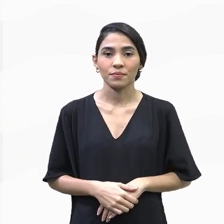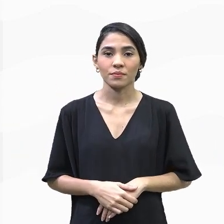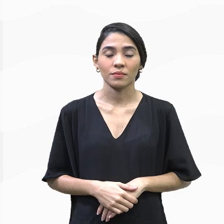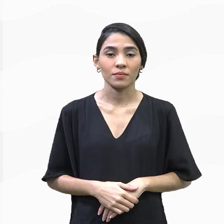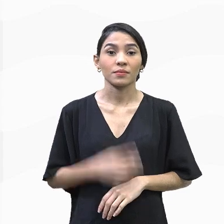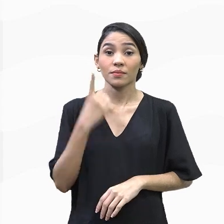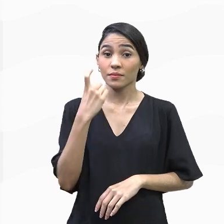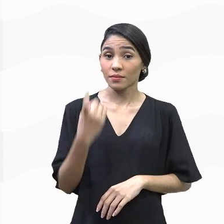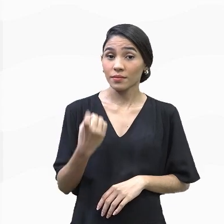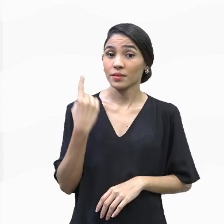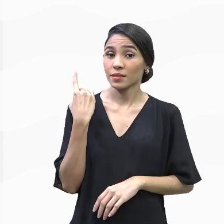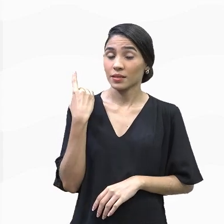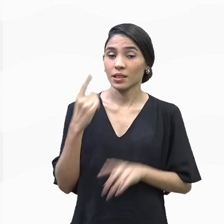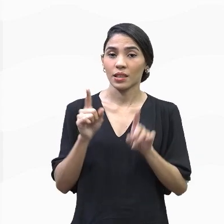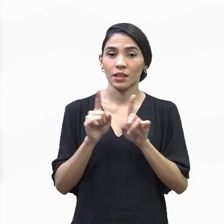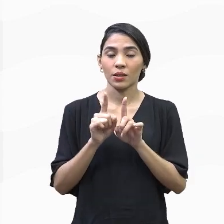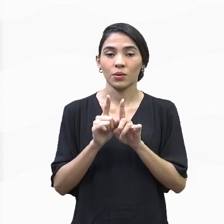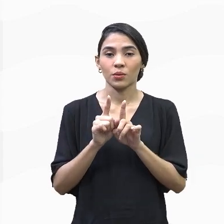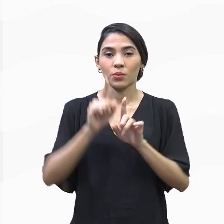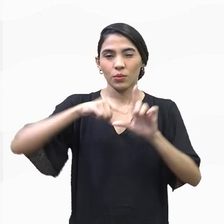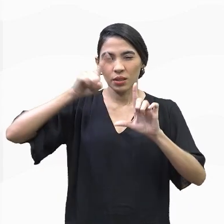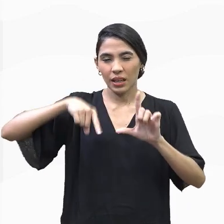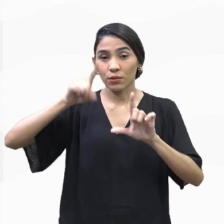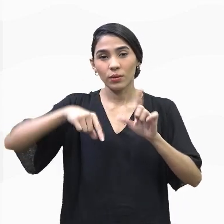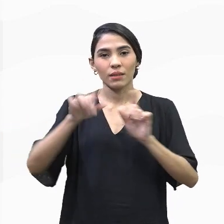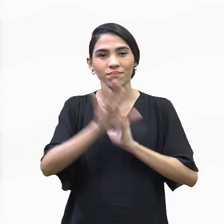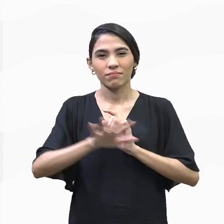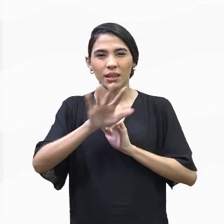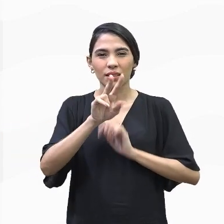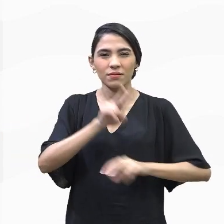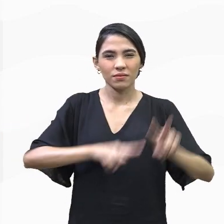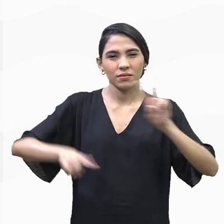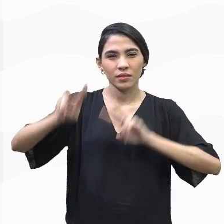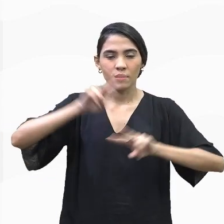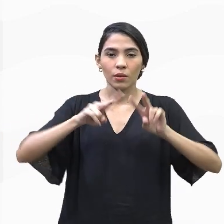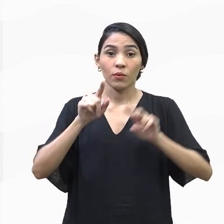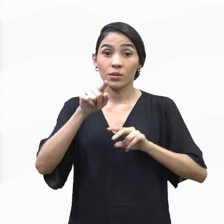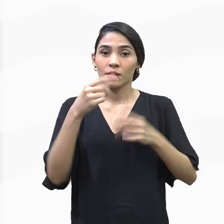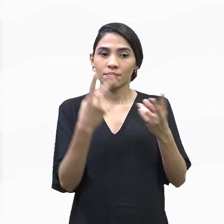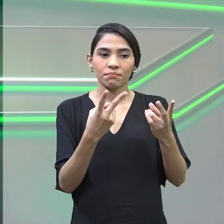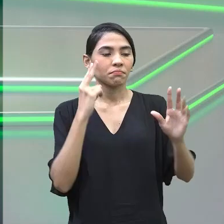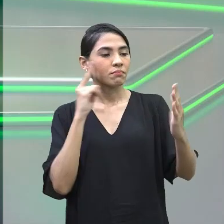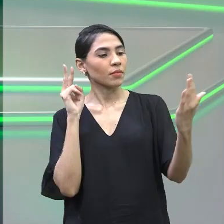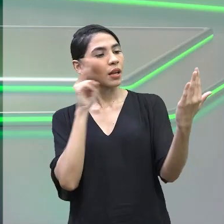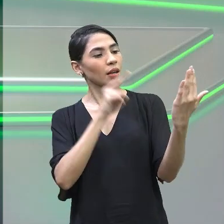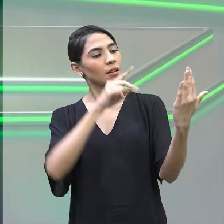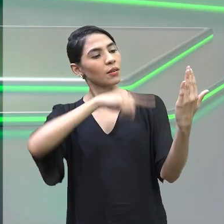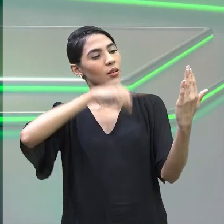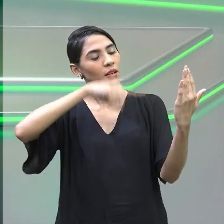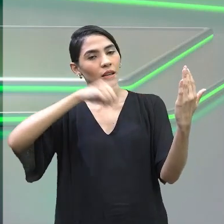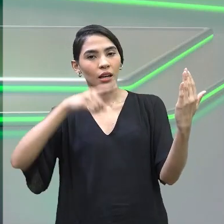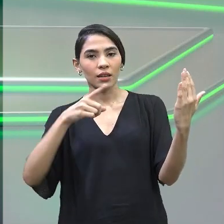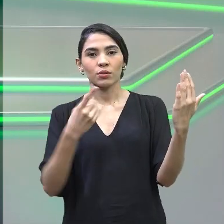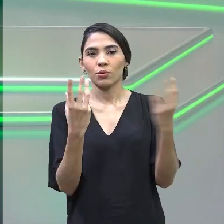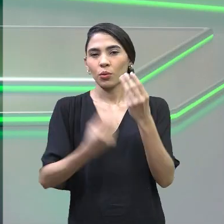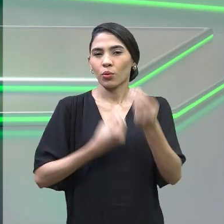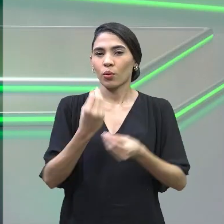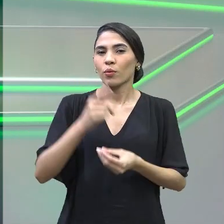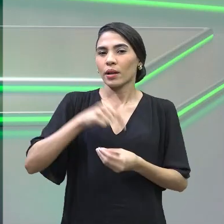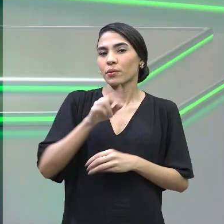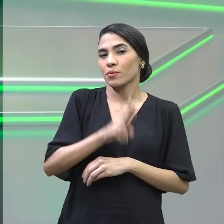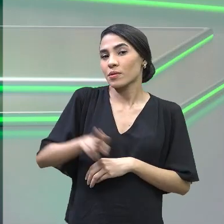O interessante porque o gráfico, ele é um recurso visual. Você vê ali um gráfico, aquele recurso como ele é